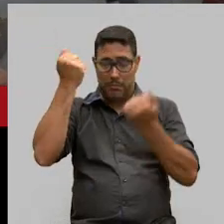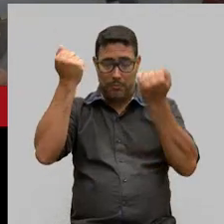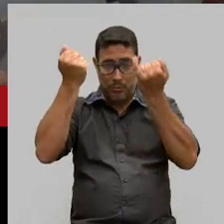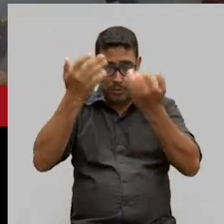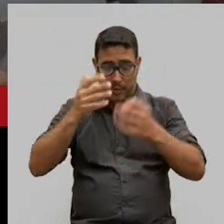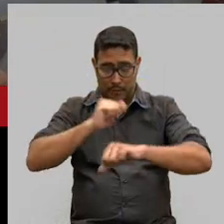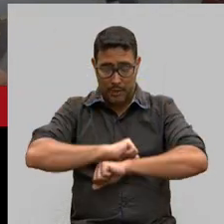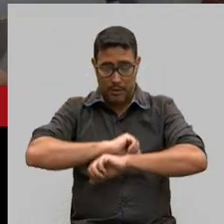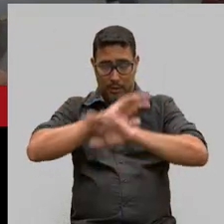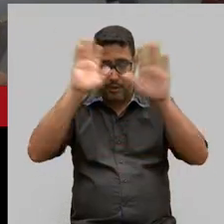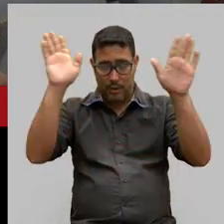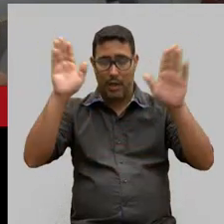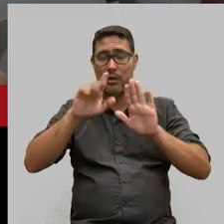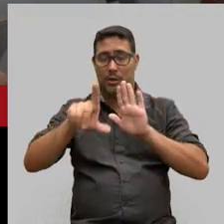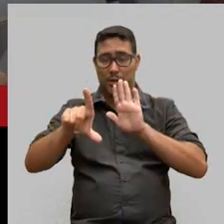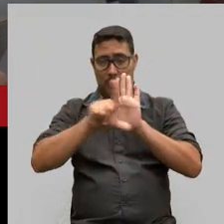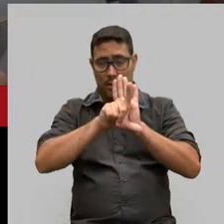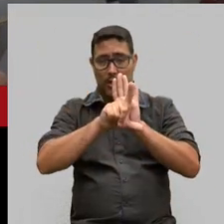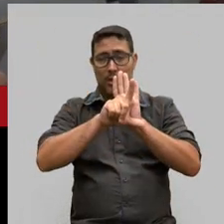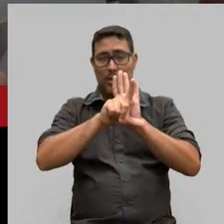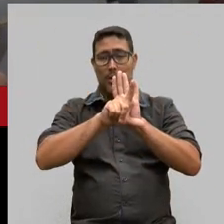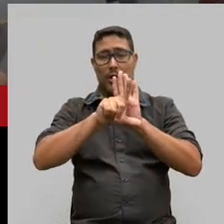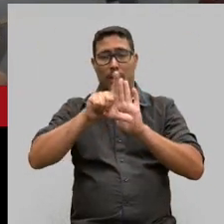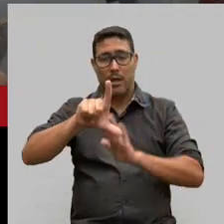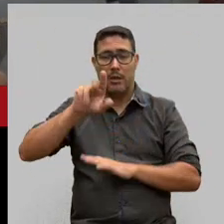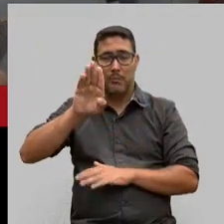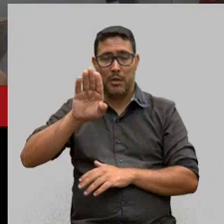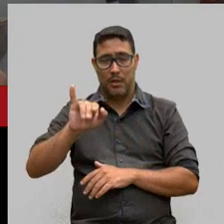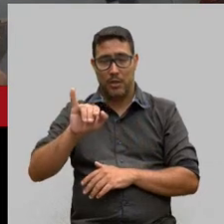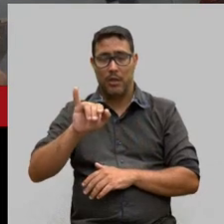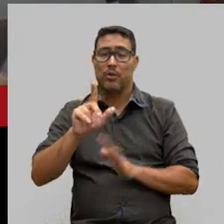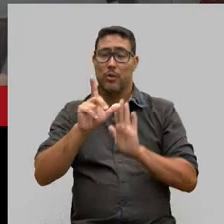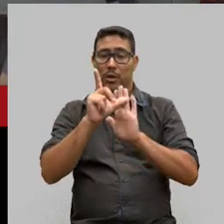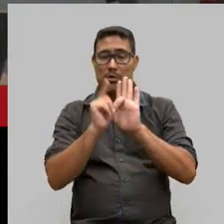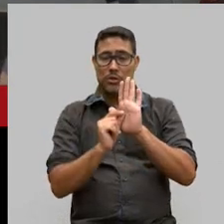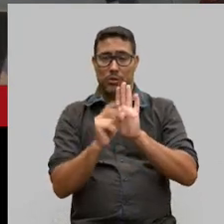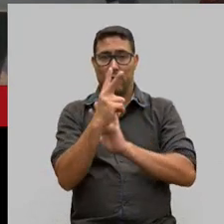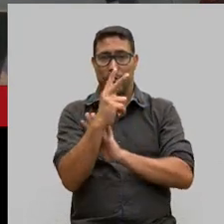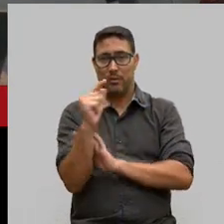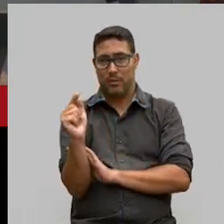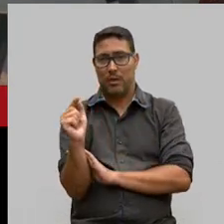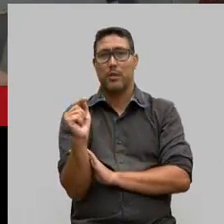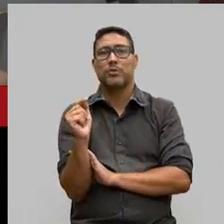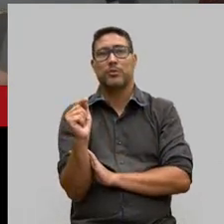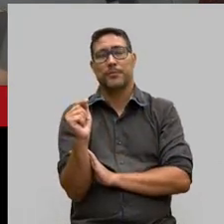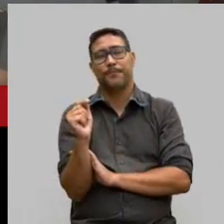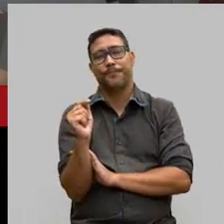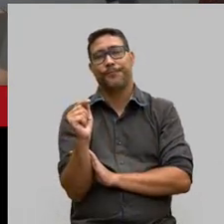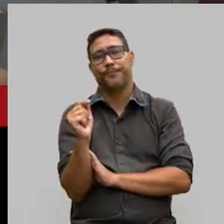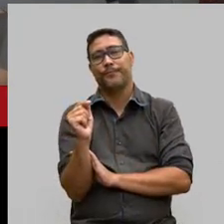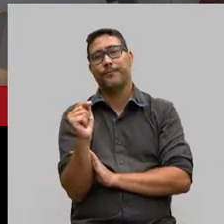na lei brasileira de inclusão que no seu artigo 27 ela trata eh que